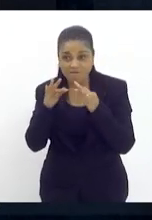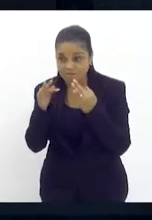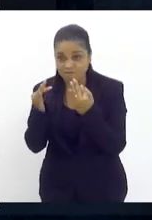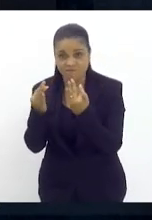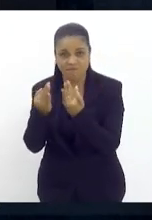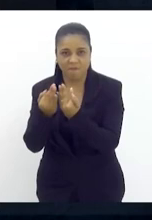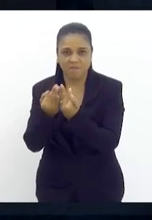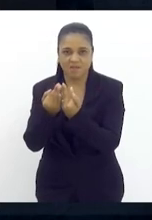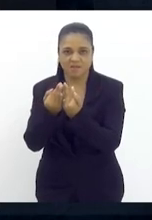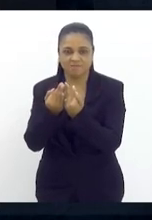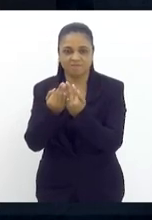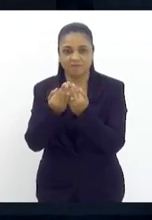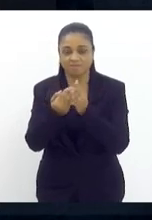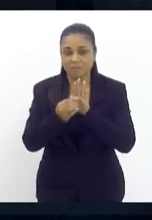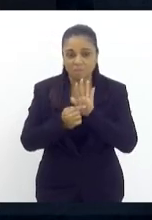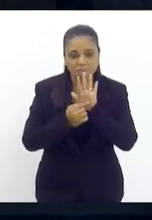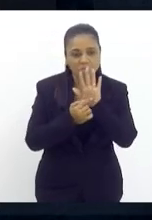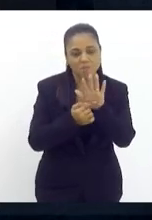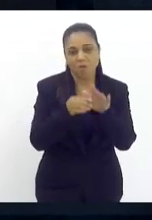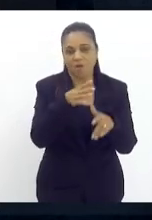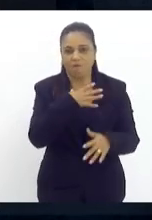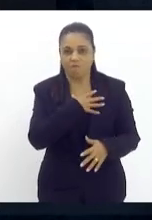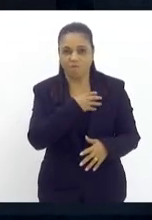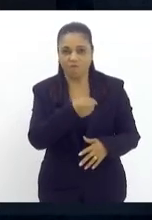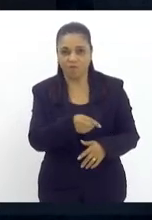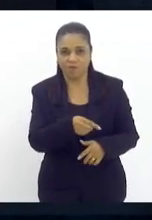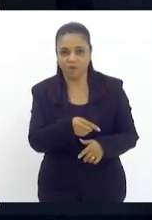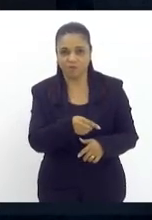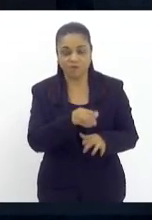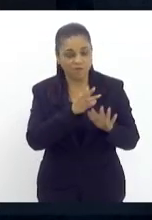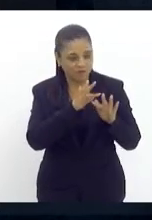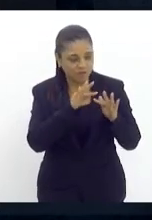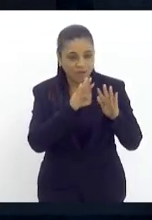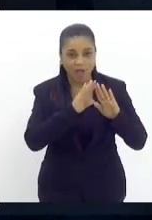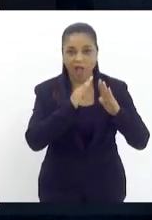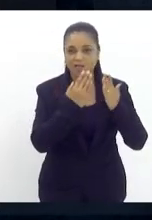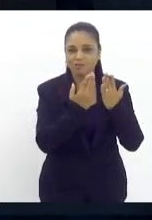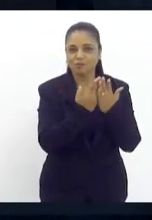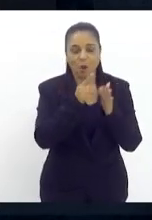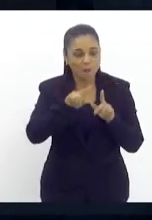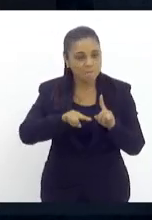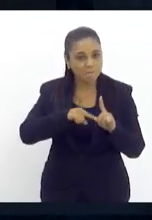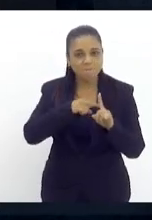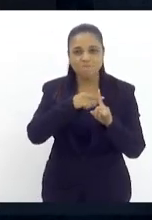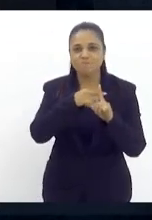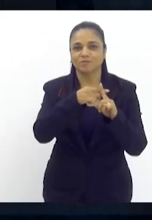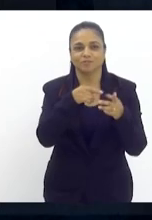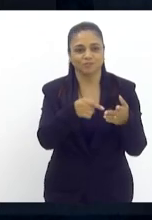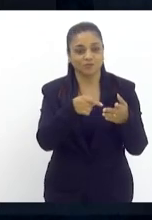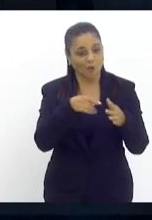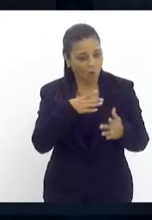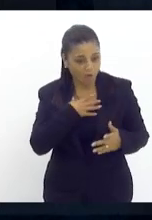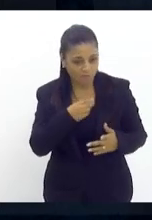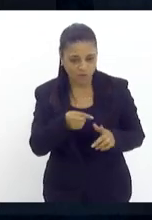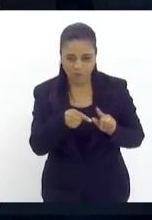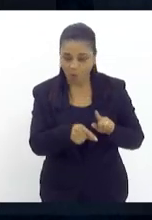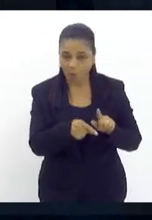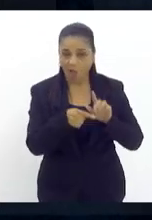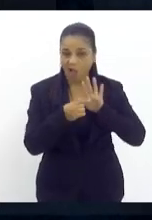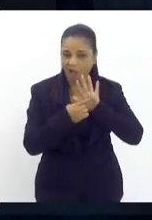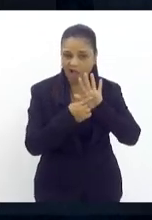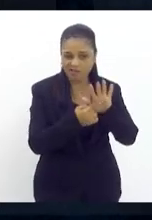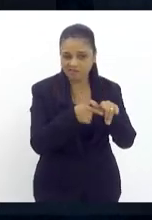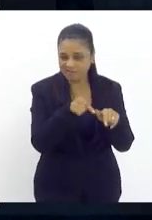família vai apresentar o seu filho à escola de uma forma muito positiva. Olha, meu filho, né, eu estou